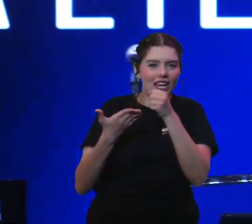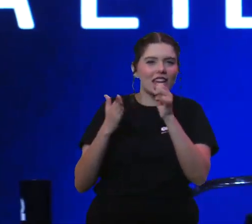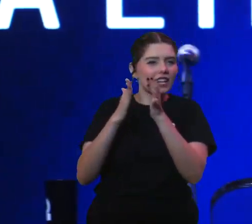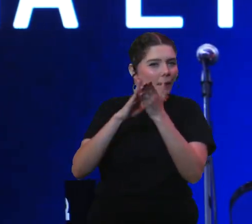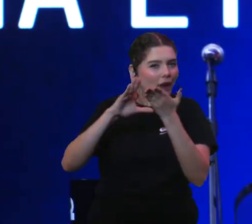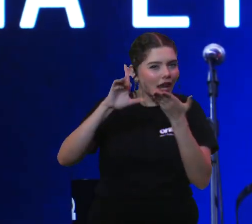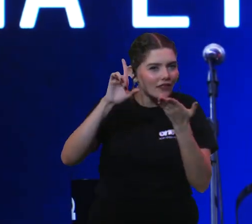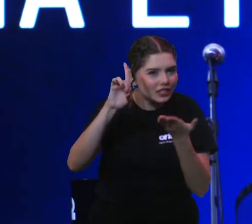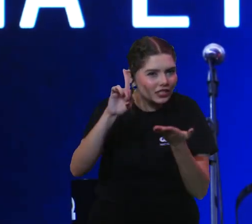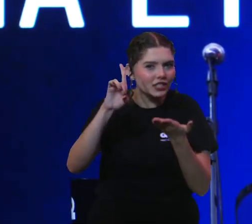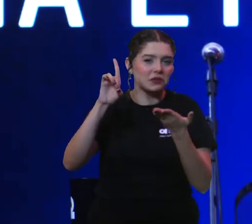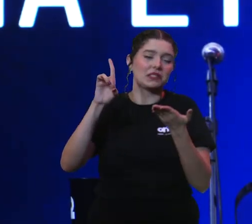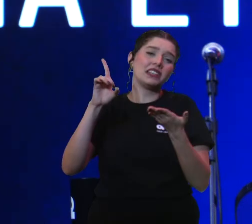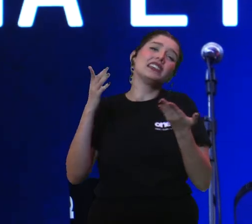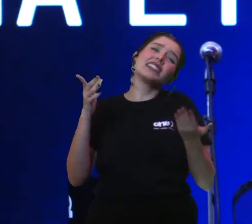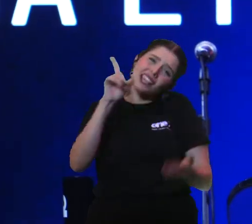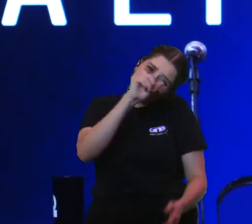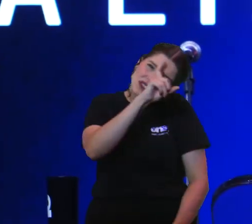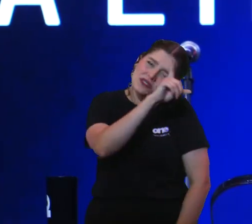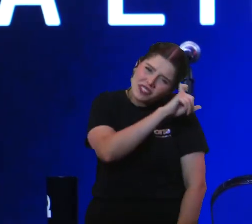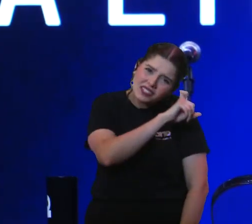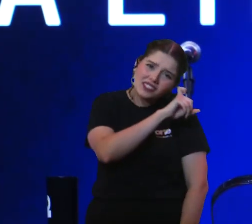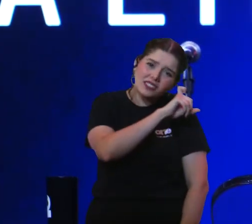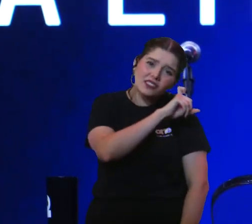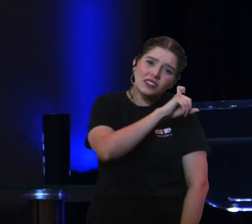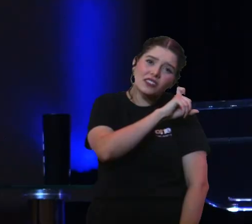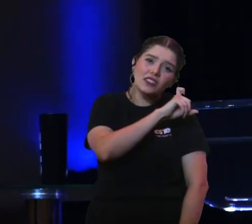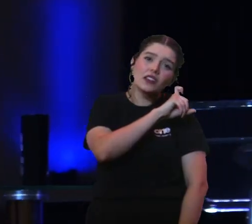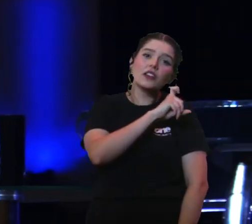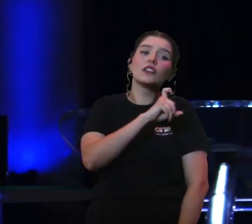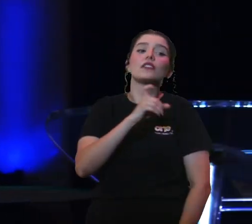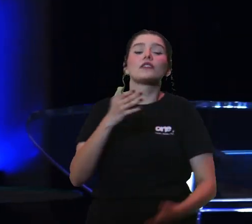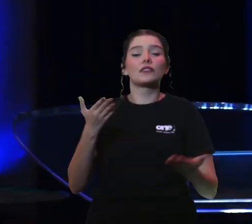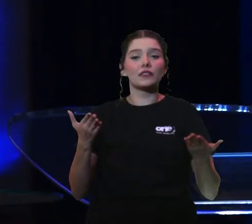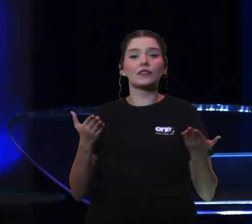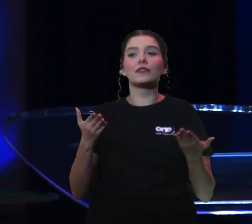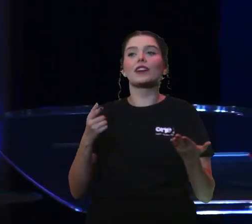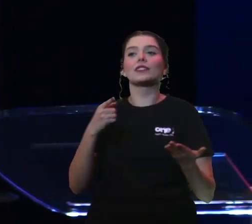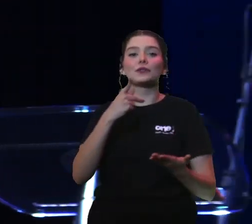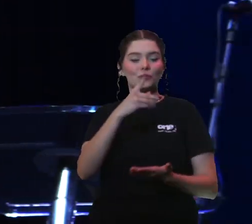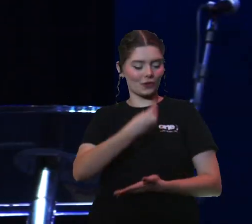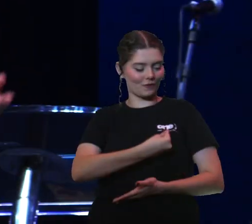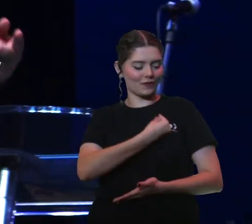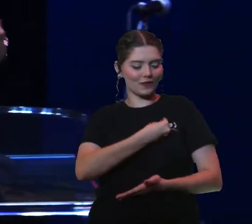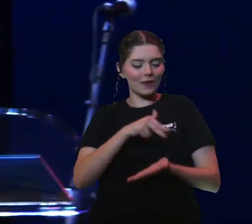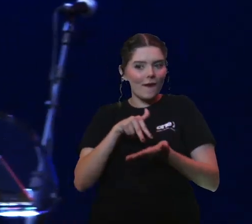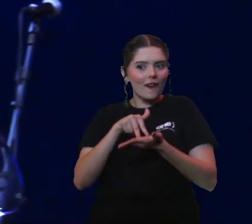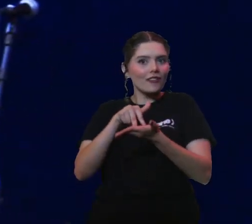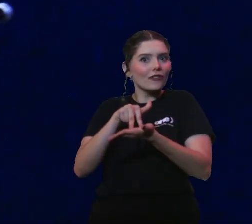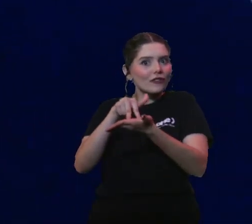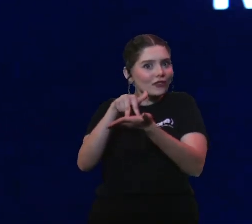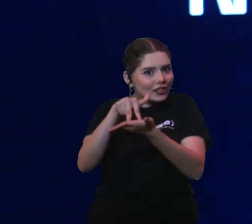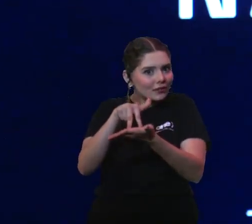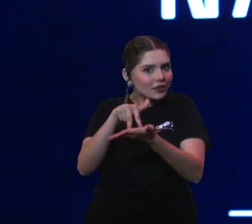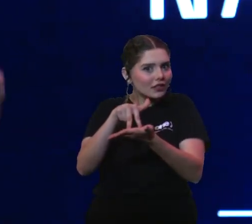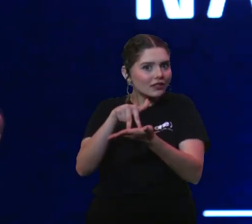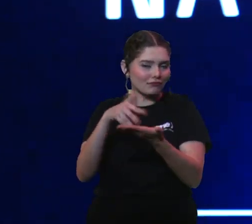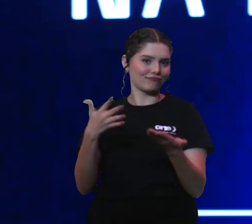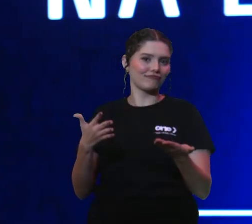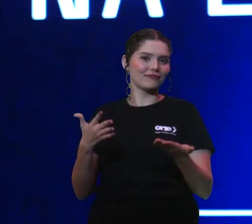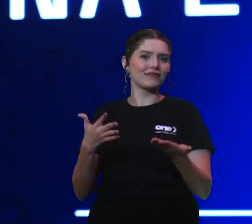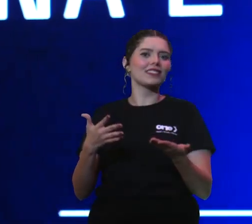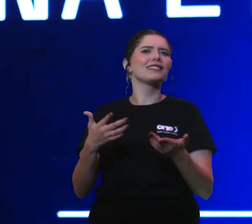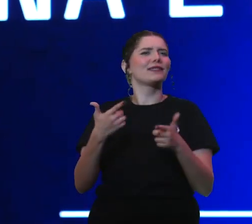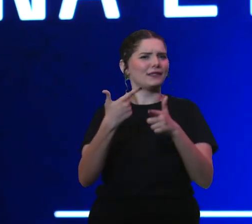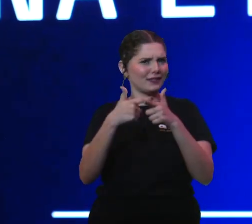que dão muito trabalho. Por quê? Você tem que ir no secreto, você tem que entender as direções, você tem que viver coisas novas com o Senhor. E leva tempo, dá